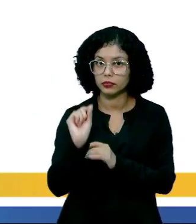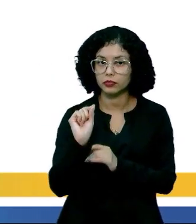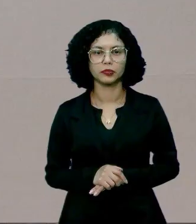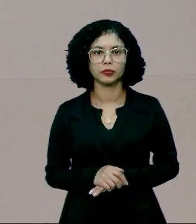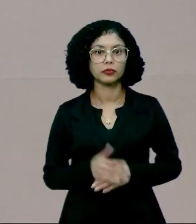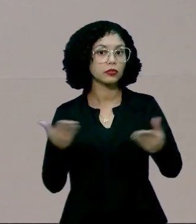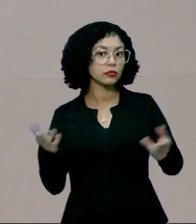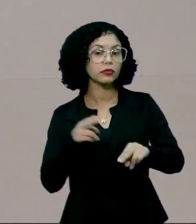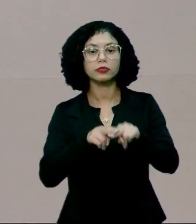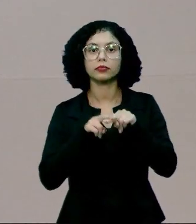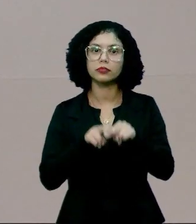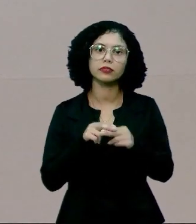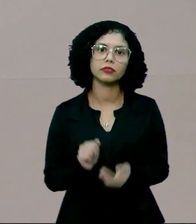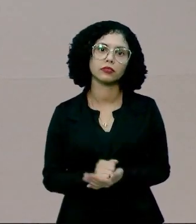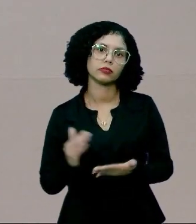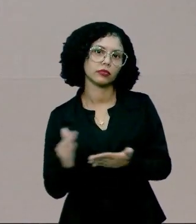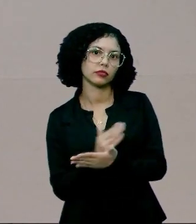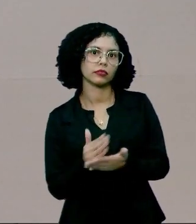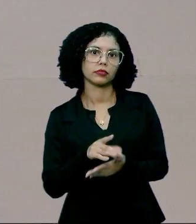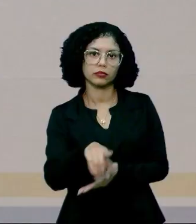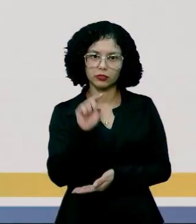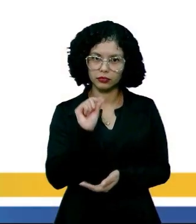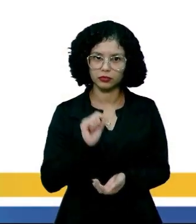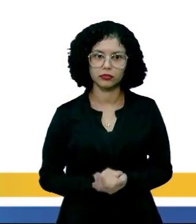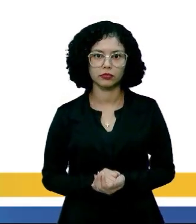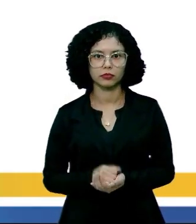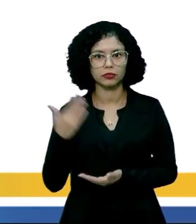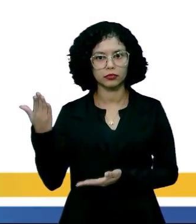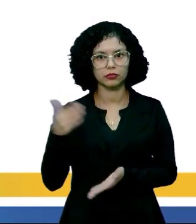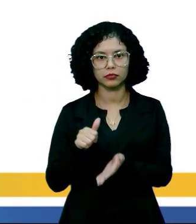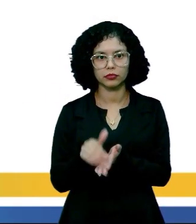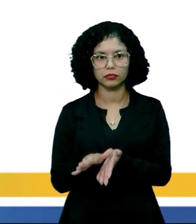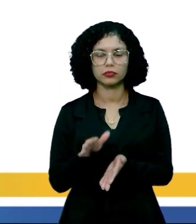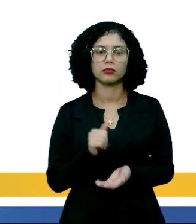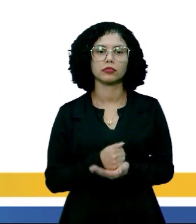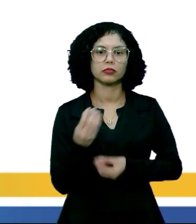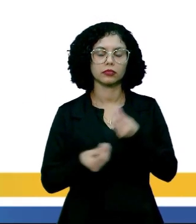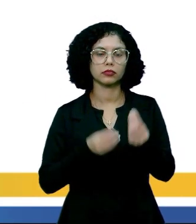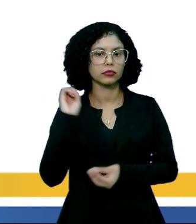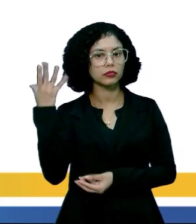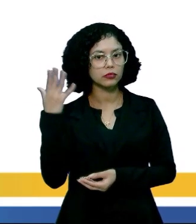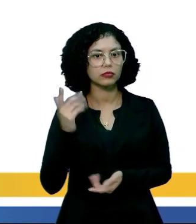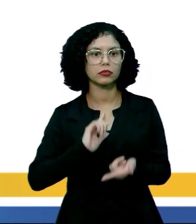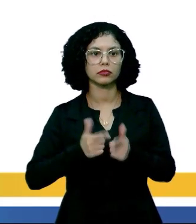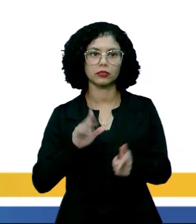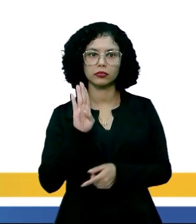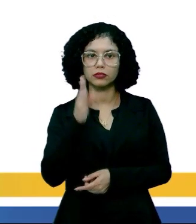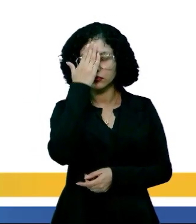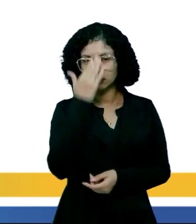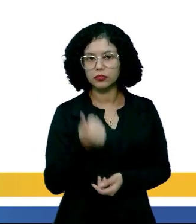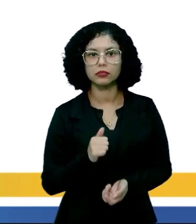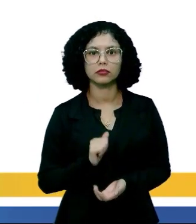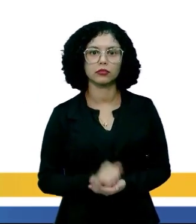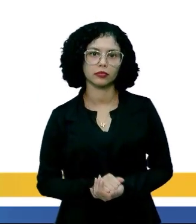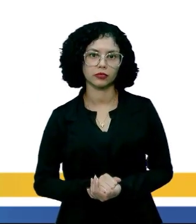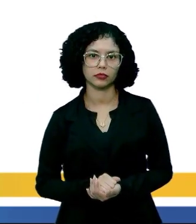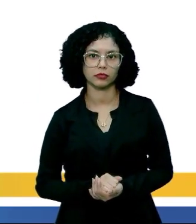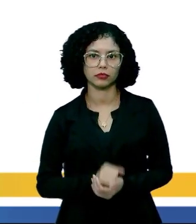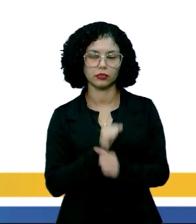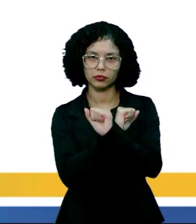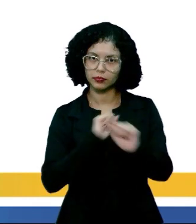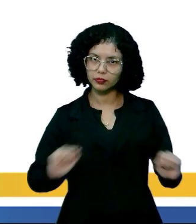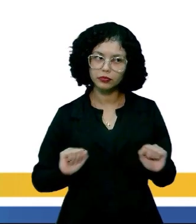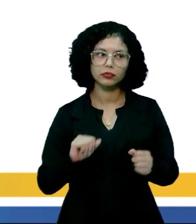quê? Por isso é que algumas dessas alternativas aqui são descartáveis, como o caso da letra B, né? A gente sabe que